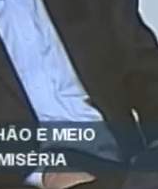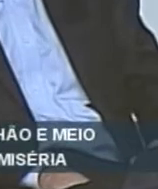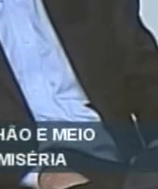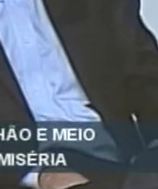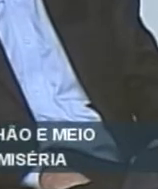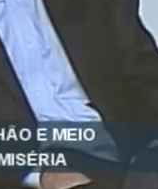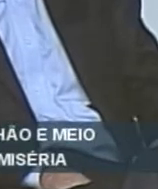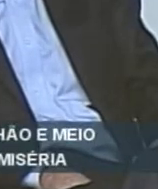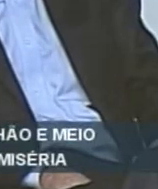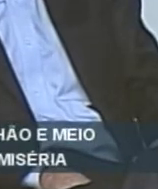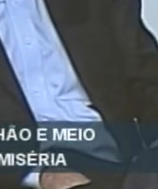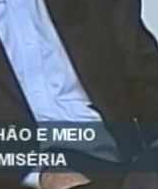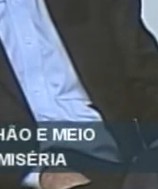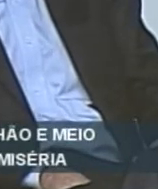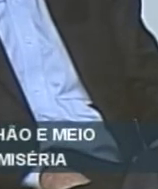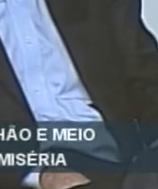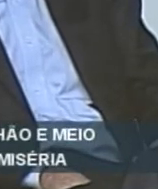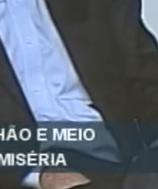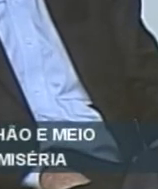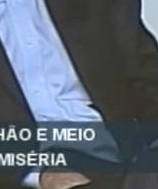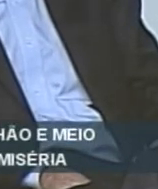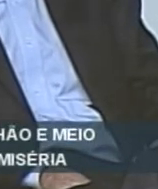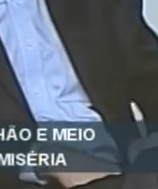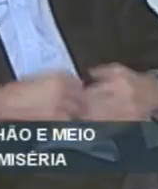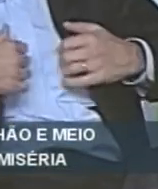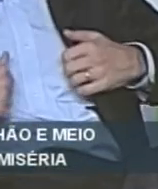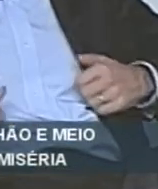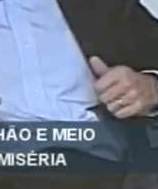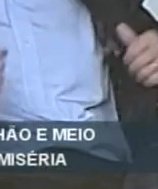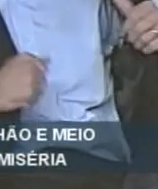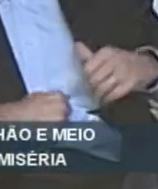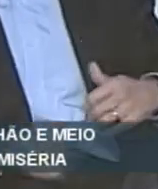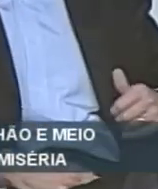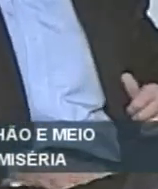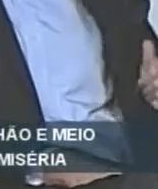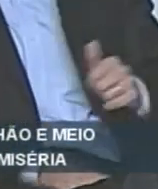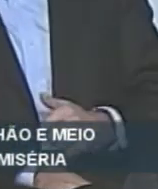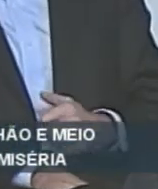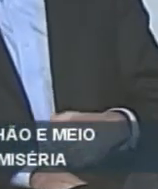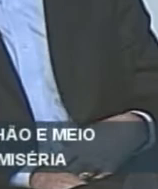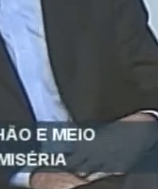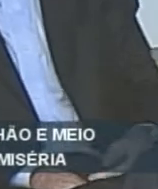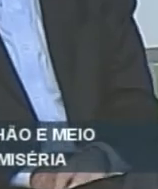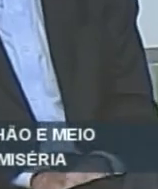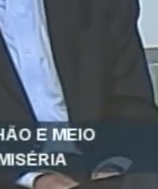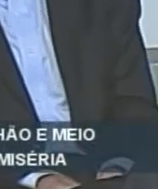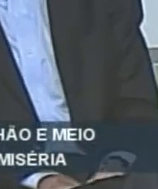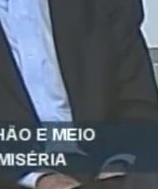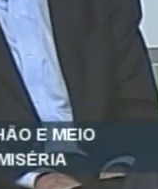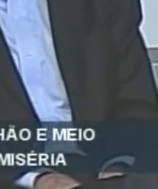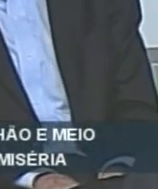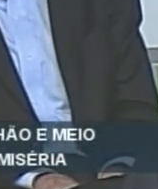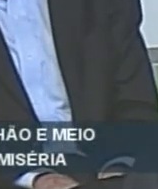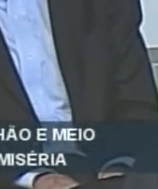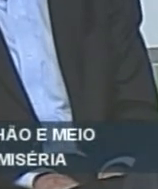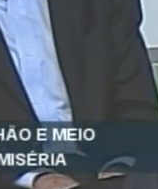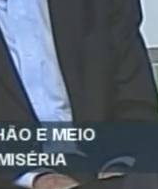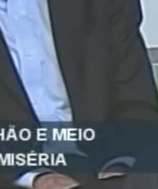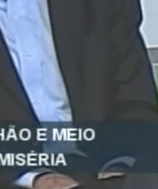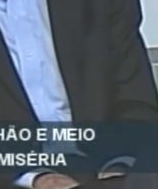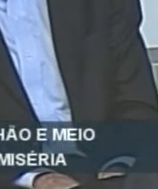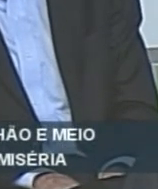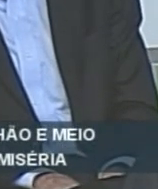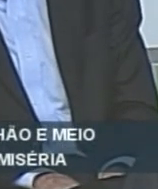que o grande passo inicial foi dado por aquele metalúrgico que, de